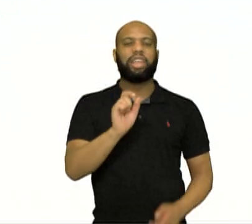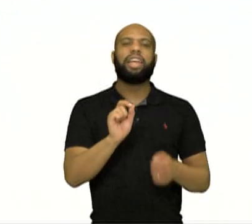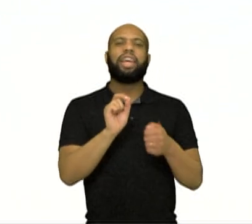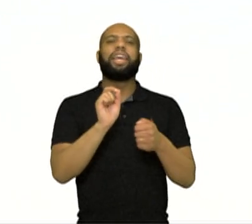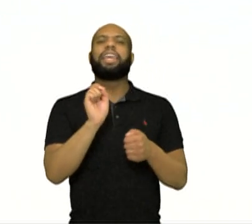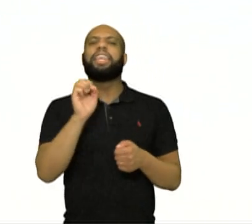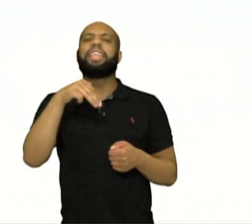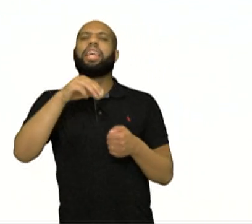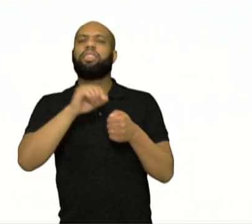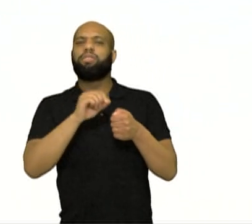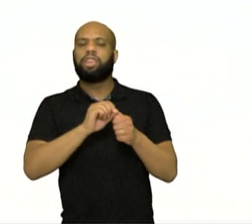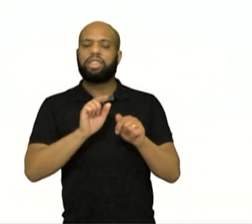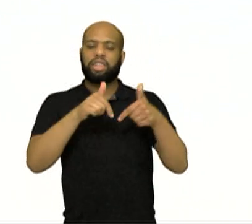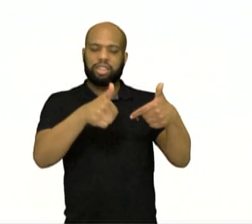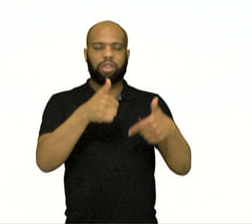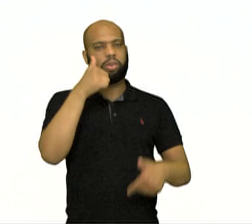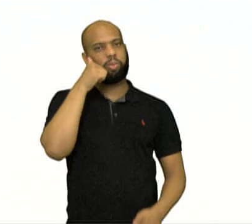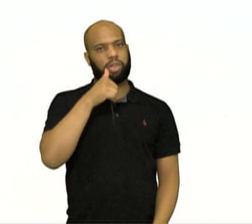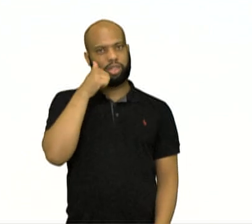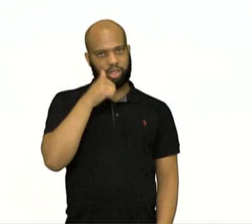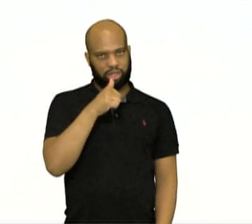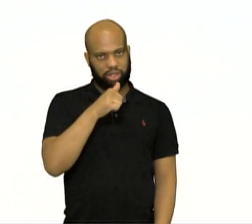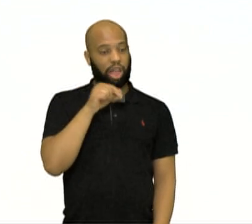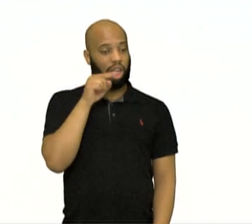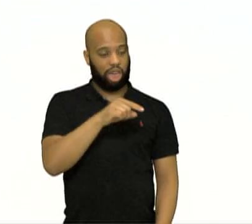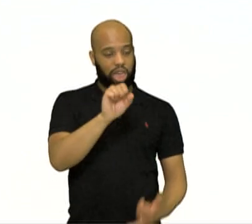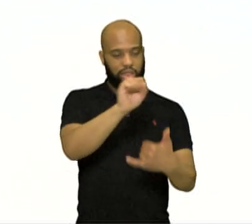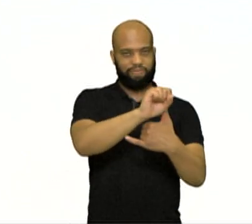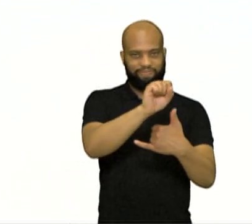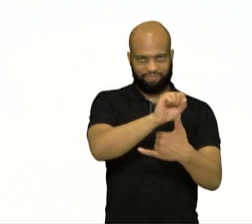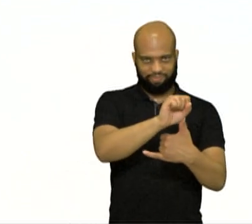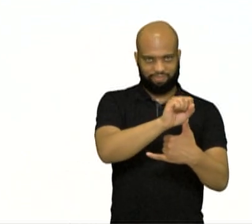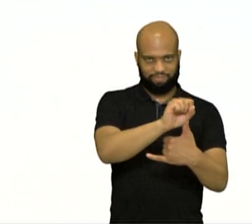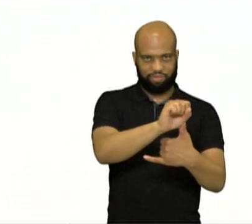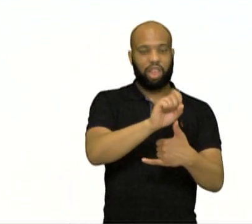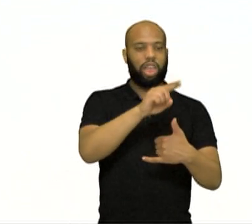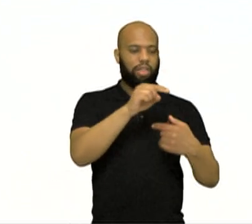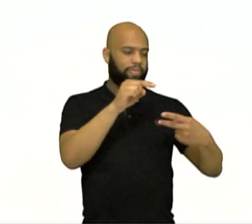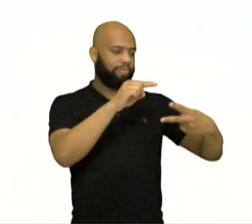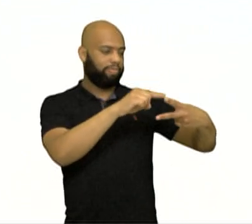É Isadora. Isadora é o sujeito. Então, nós temos a voz ativa.